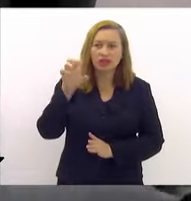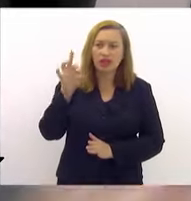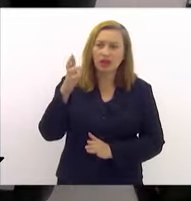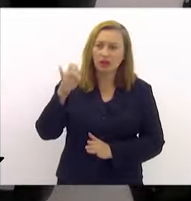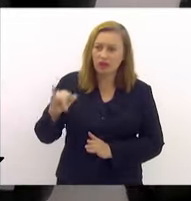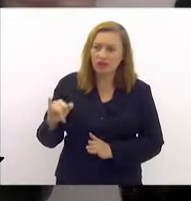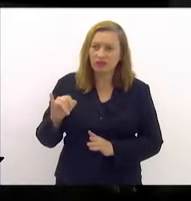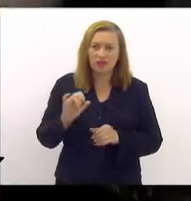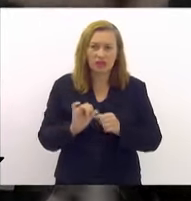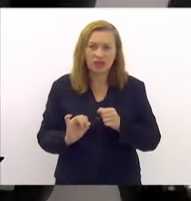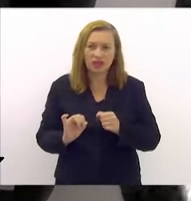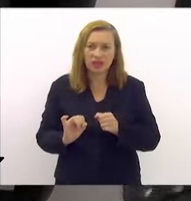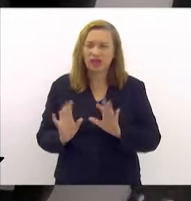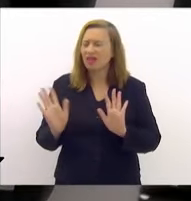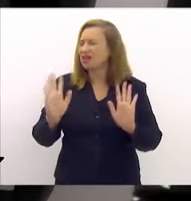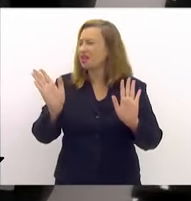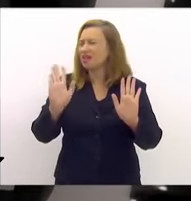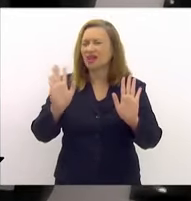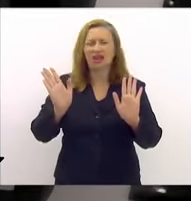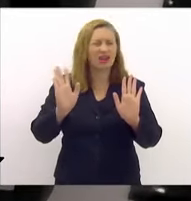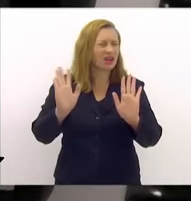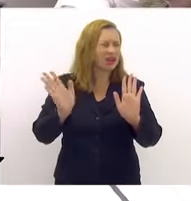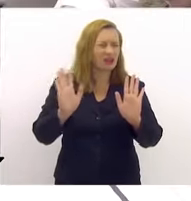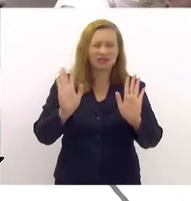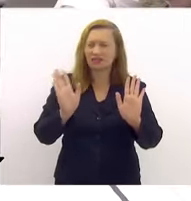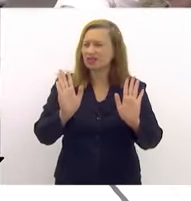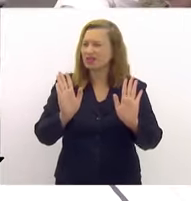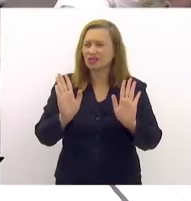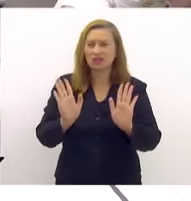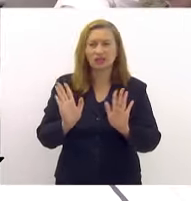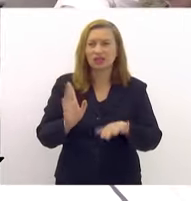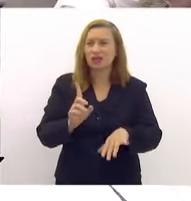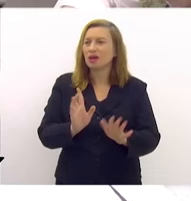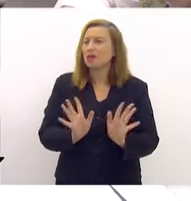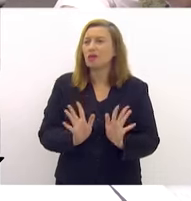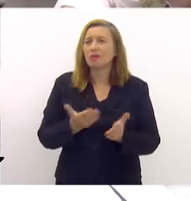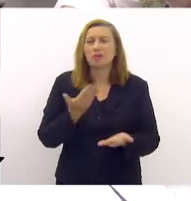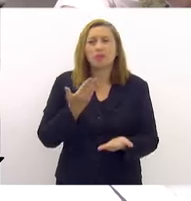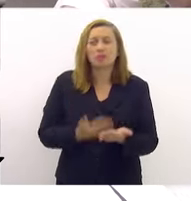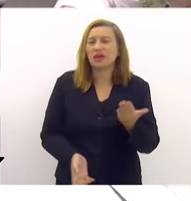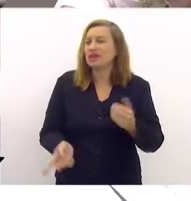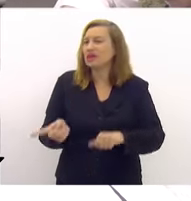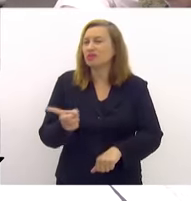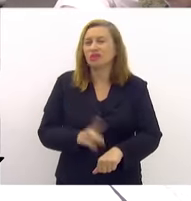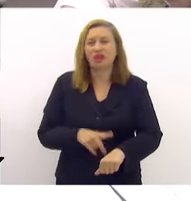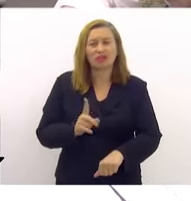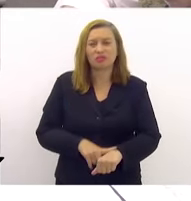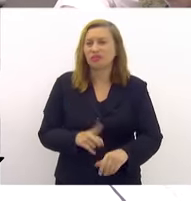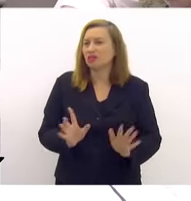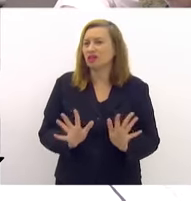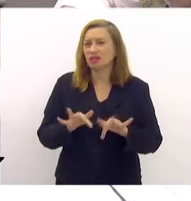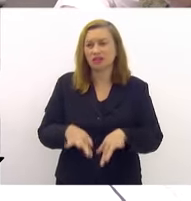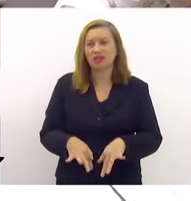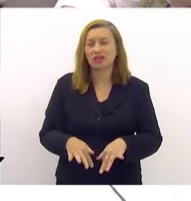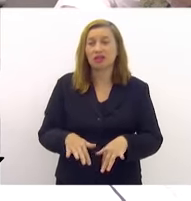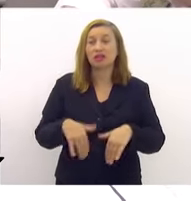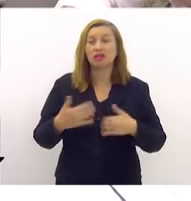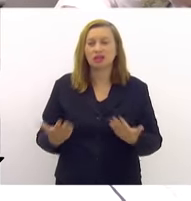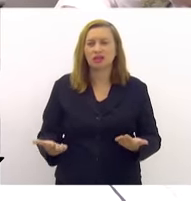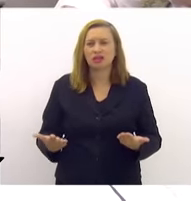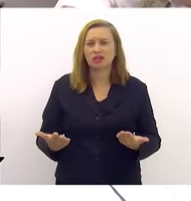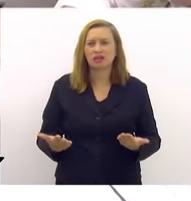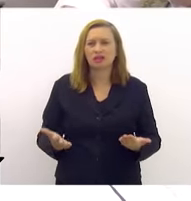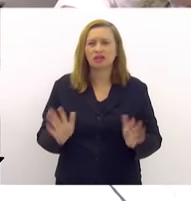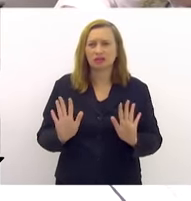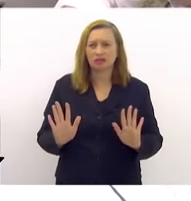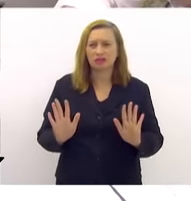Uma parte. Não, mas matéria é vencida. O Serafini já pediu a coautoria, já é dele, matéria já foi certo. Então, Verão, deixa meu